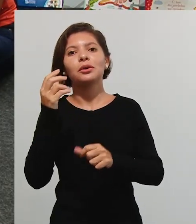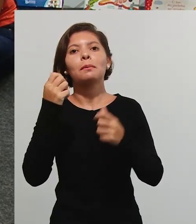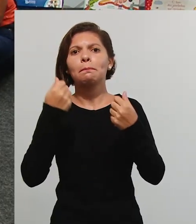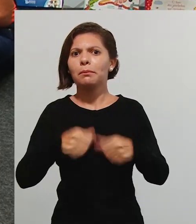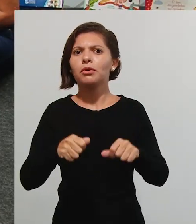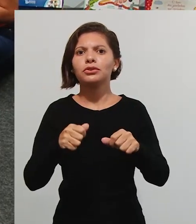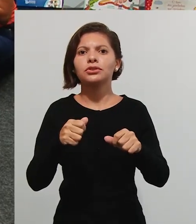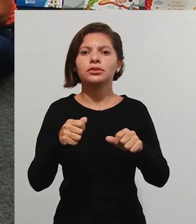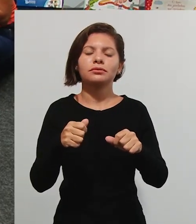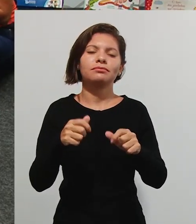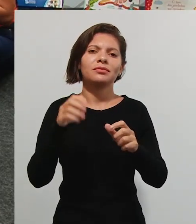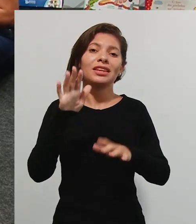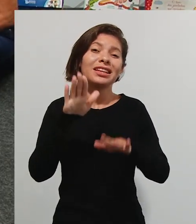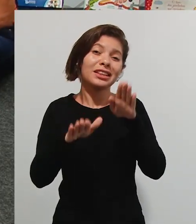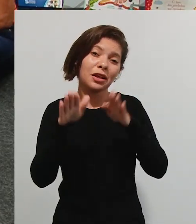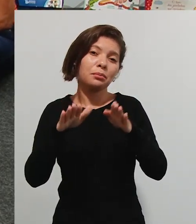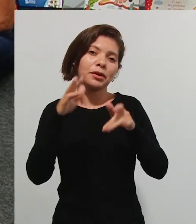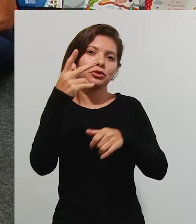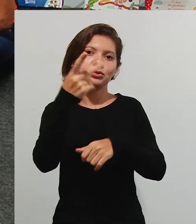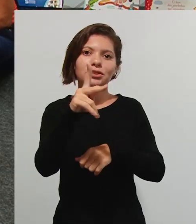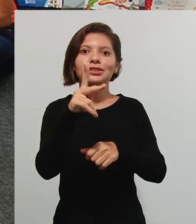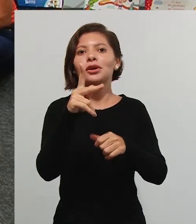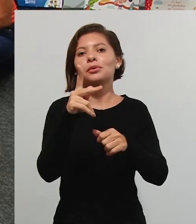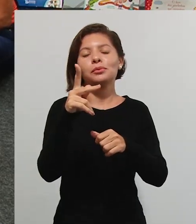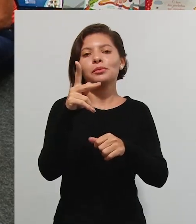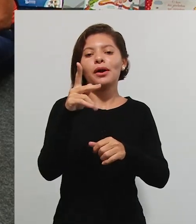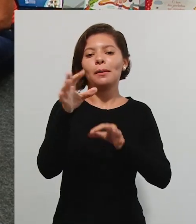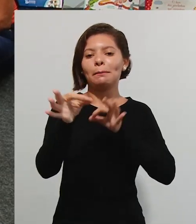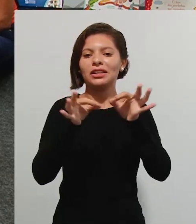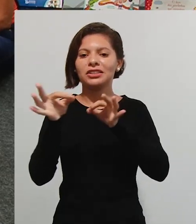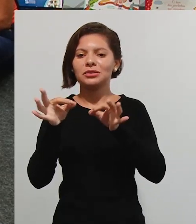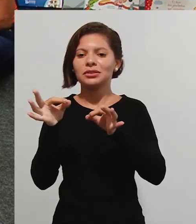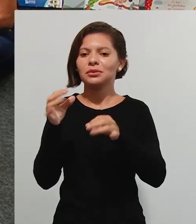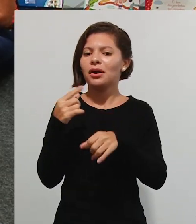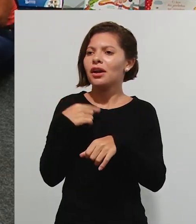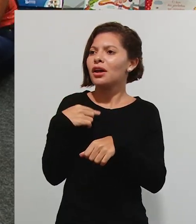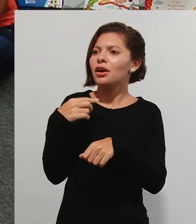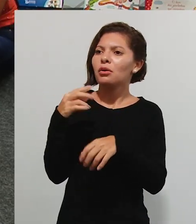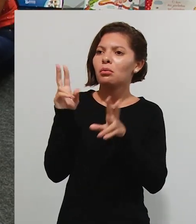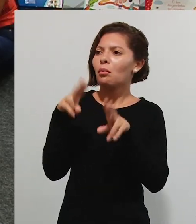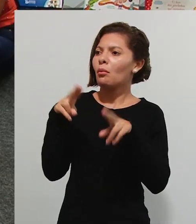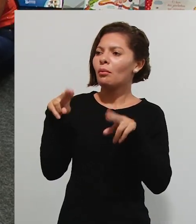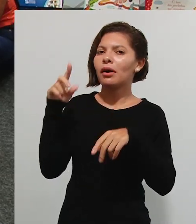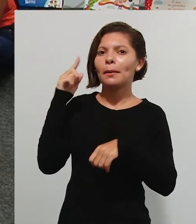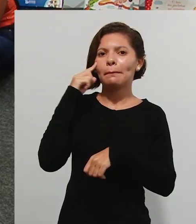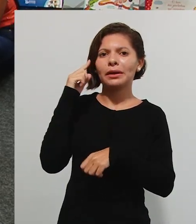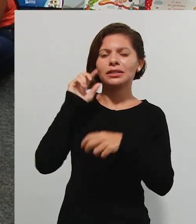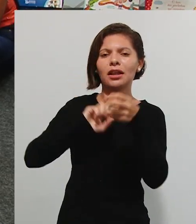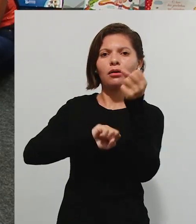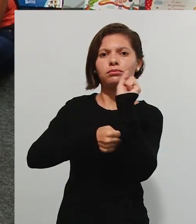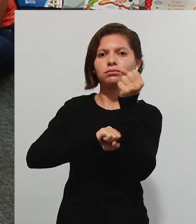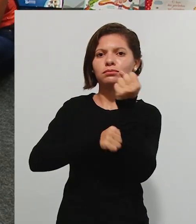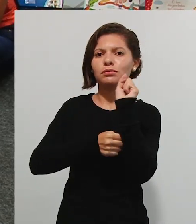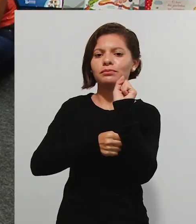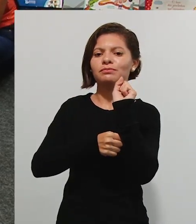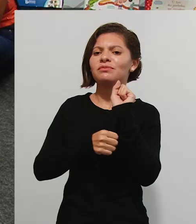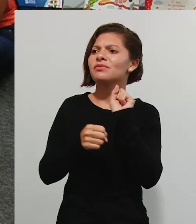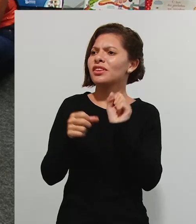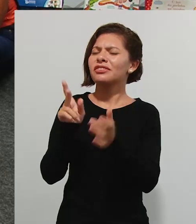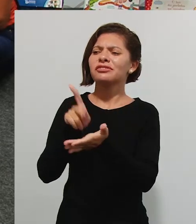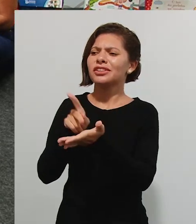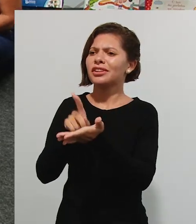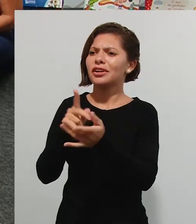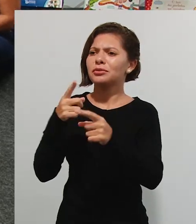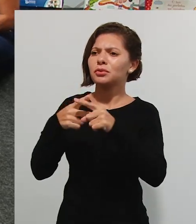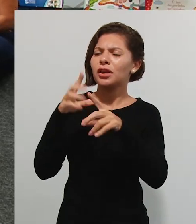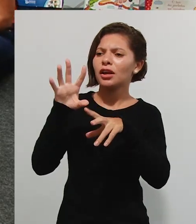planejamento do professor, pode ser muito versátil, tem muitas utilidades. Olha, eu não tinha pensado nessa possibilidade da psicomotricidade, de fato, sim,